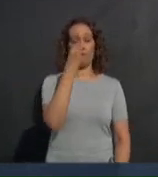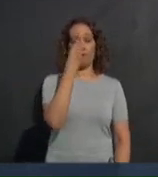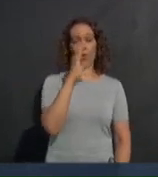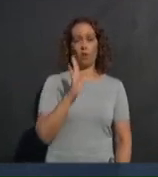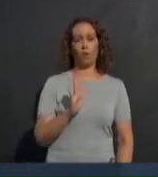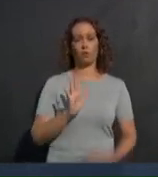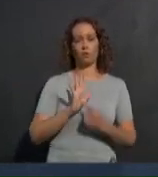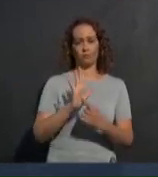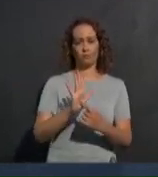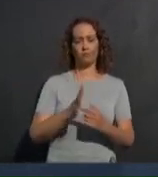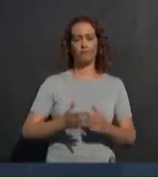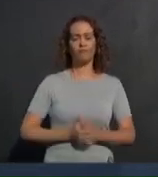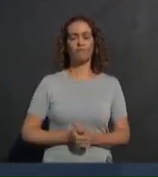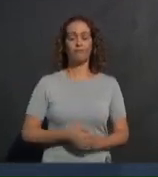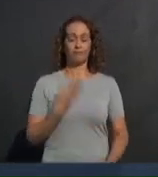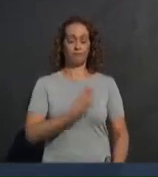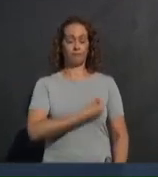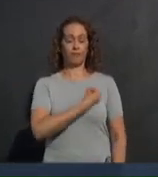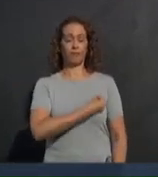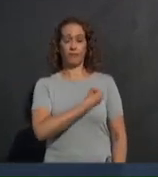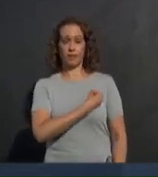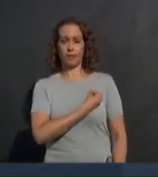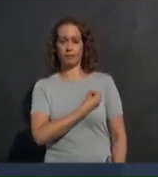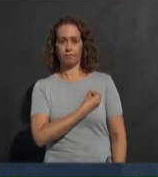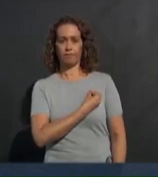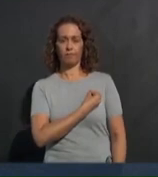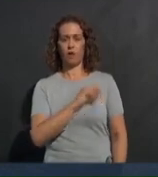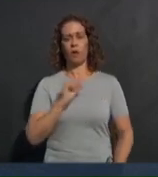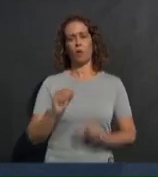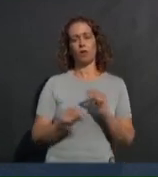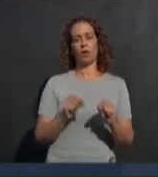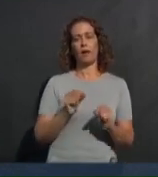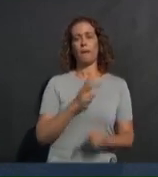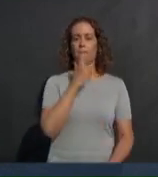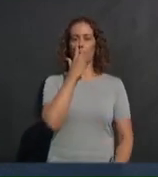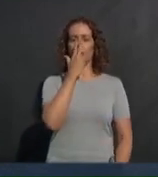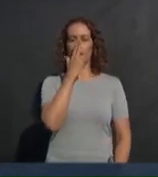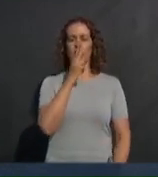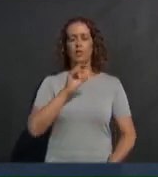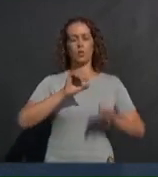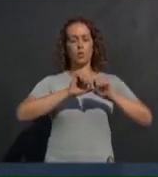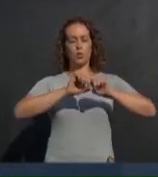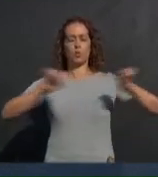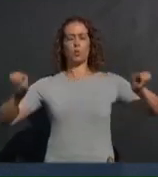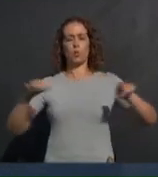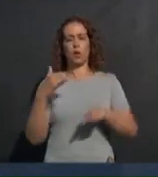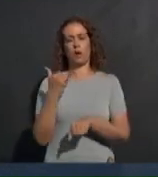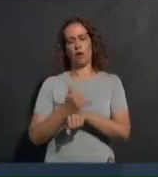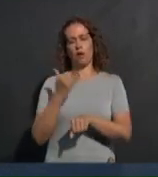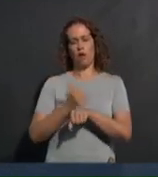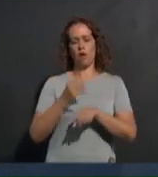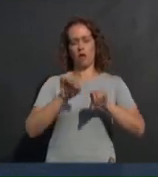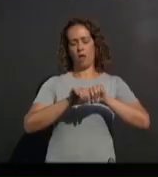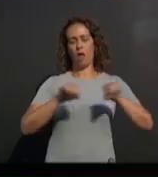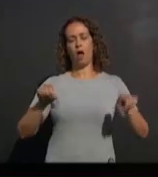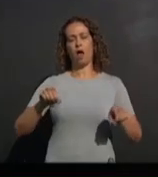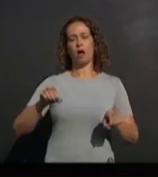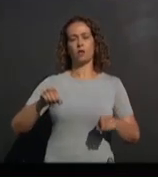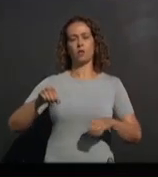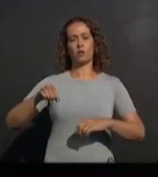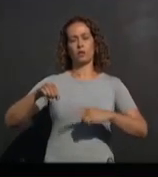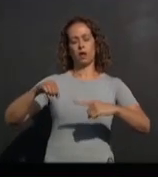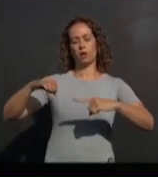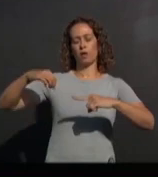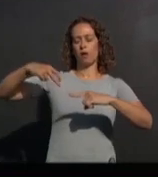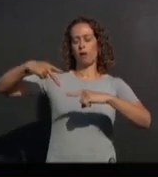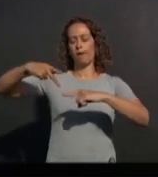da maioria de nós é andar em cima de um cabo de aço, é andar no... É isso aqui, ó. A vida da maioria da gente hoje